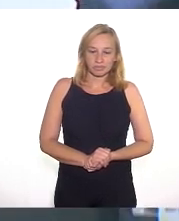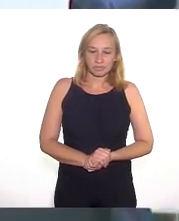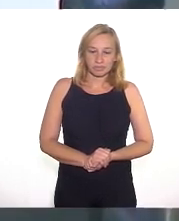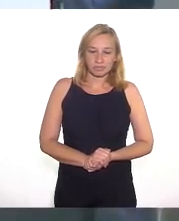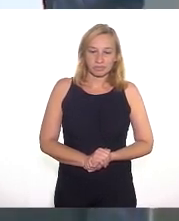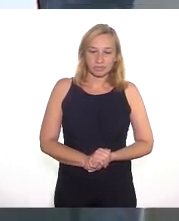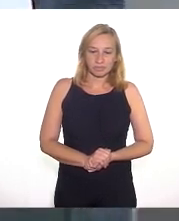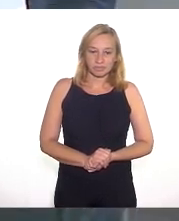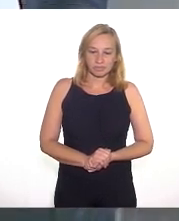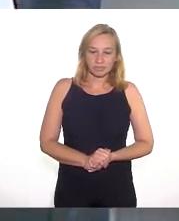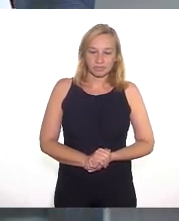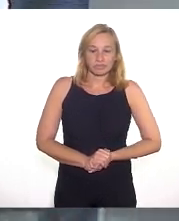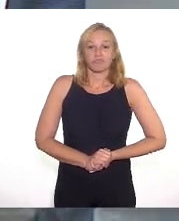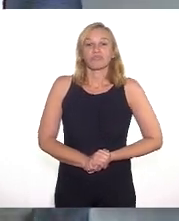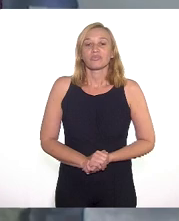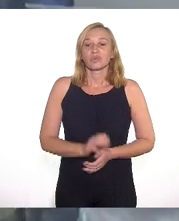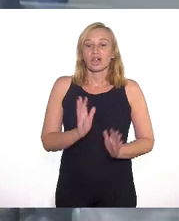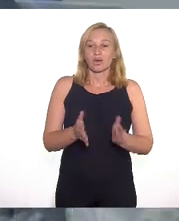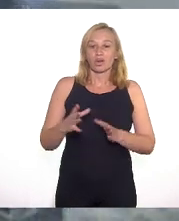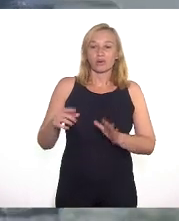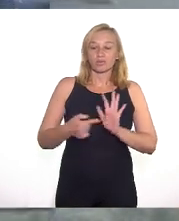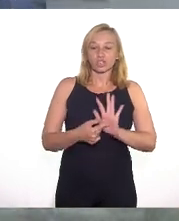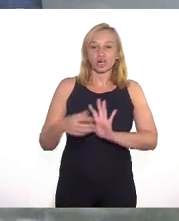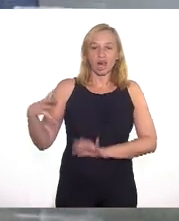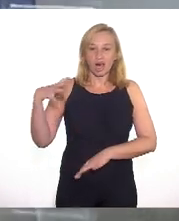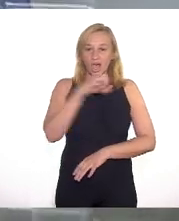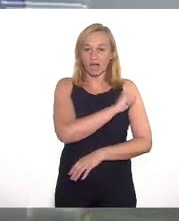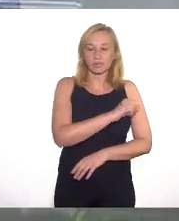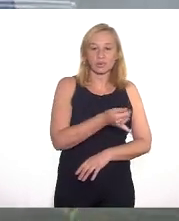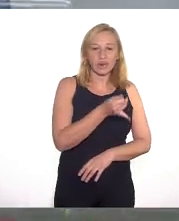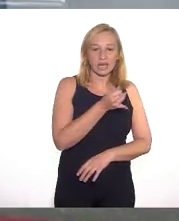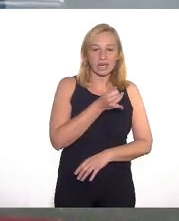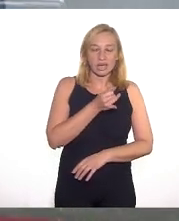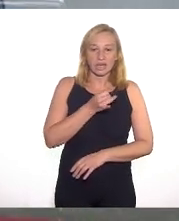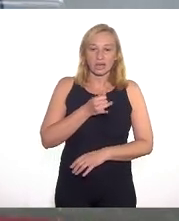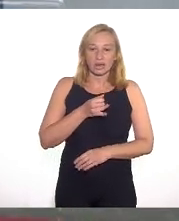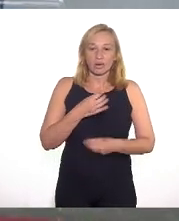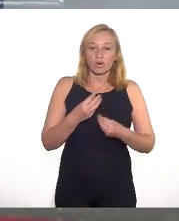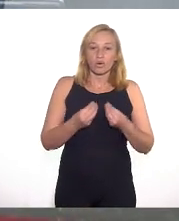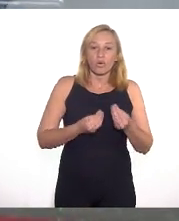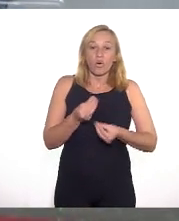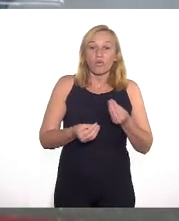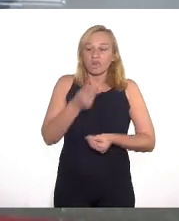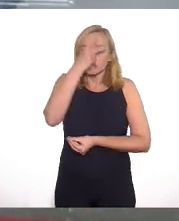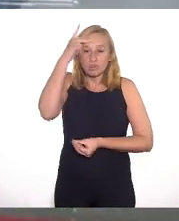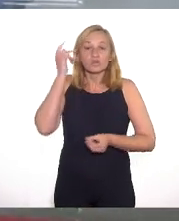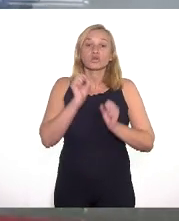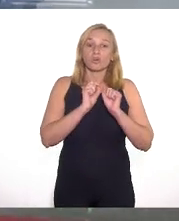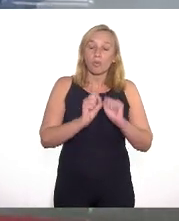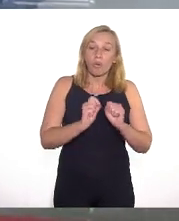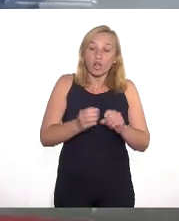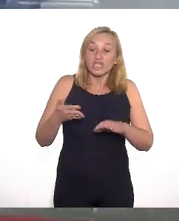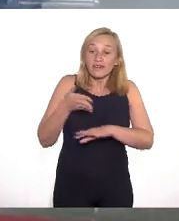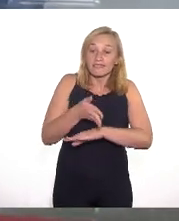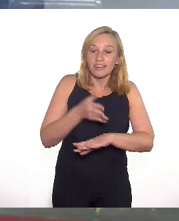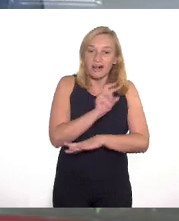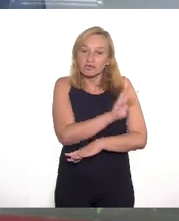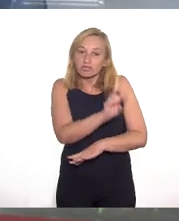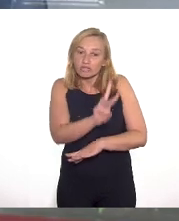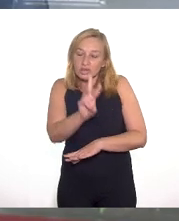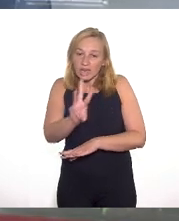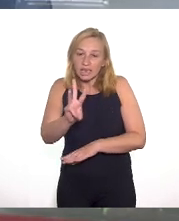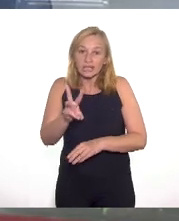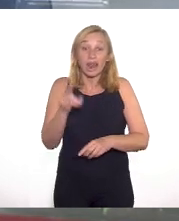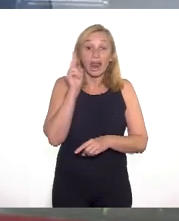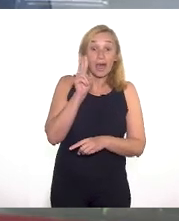E agora a gente vai mostrar rapidamente aqui exemplos de consulta, como as pessoas podem entrar no site.